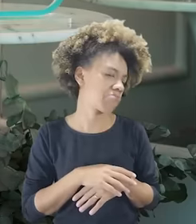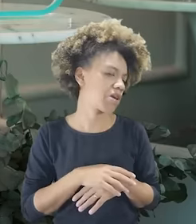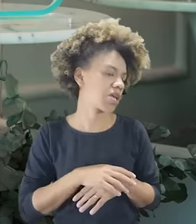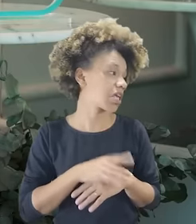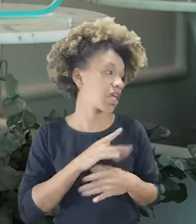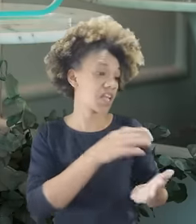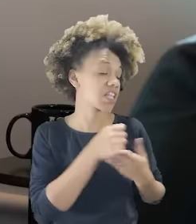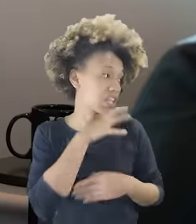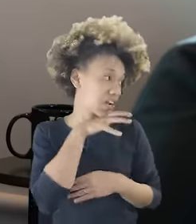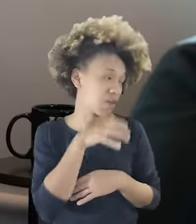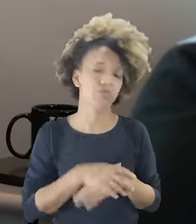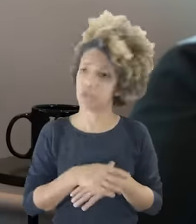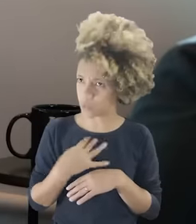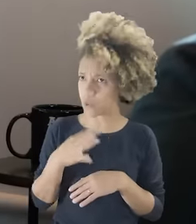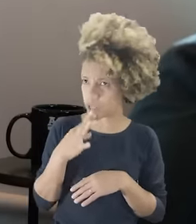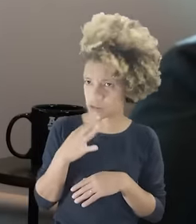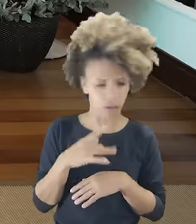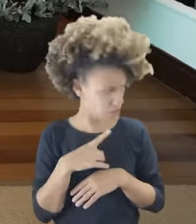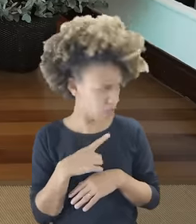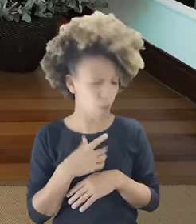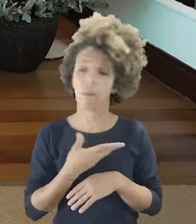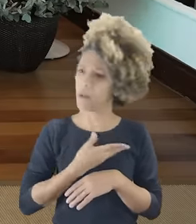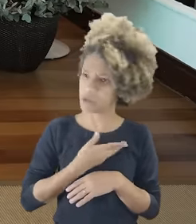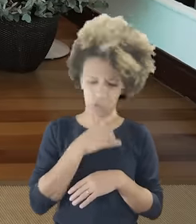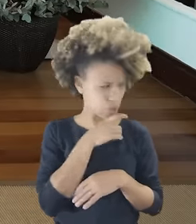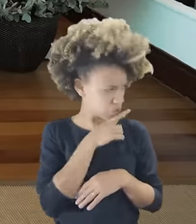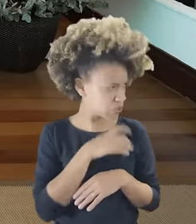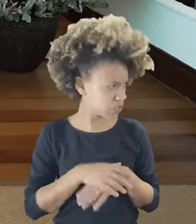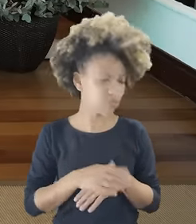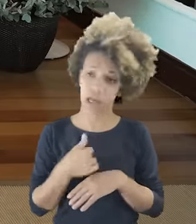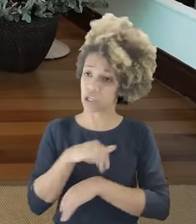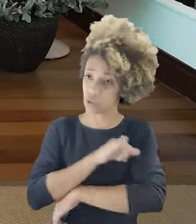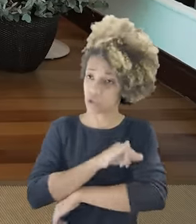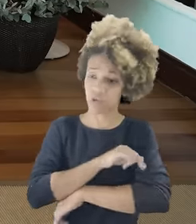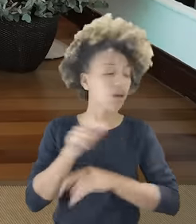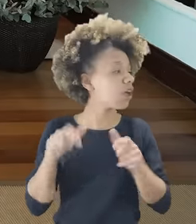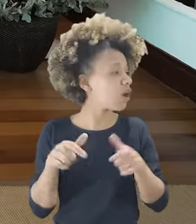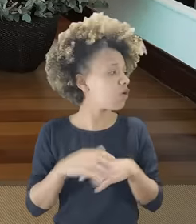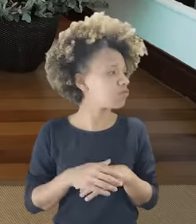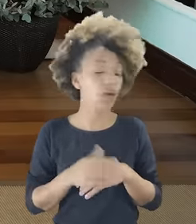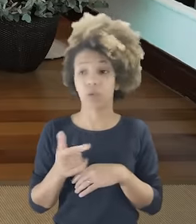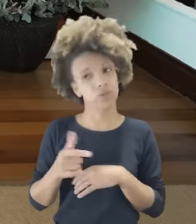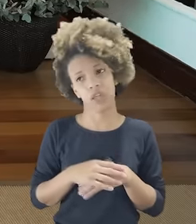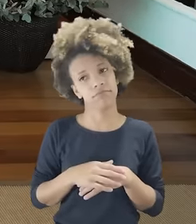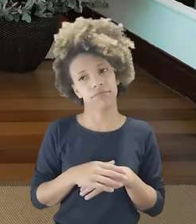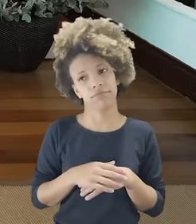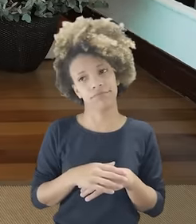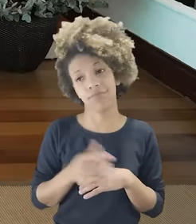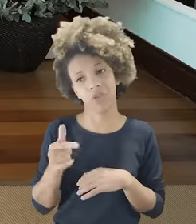resgata Leão ai eu conheço aqui no Rio e hoje está tudo legal